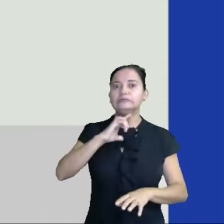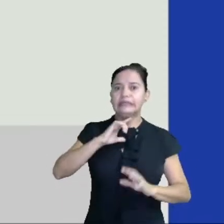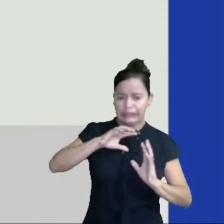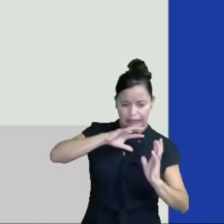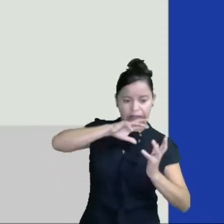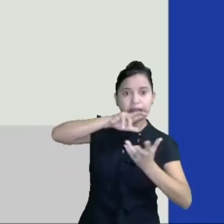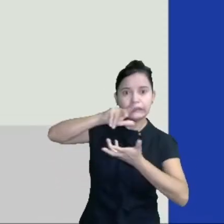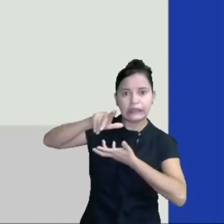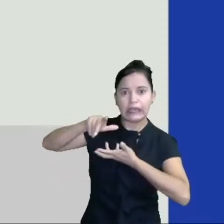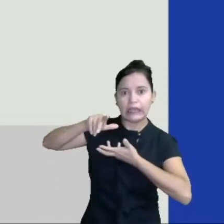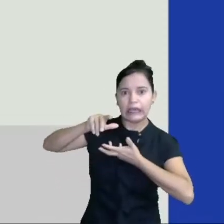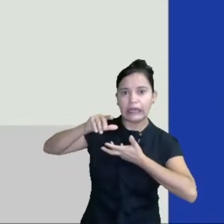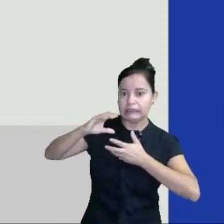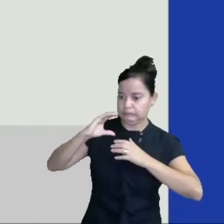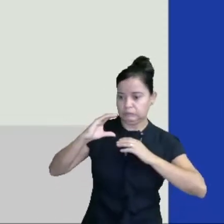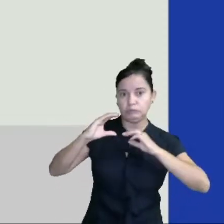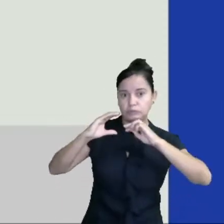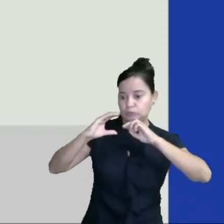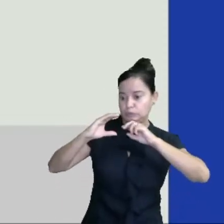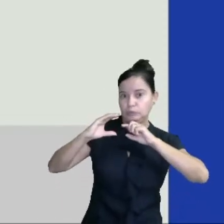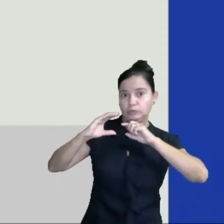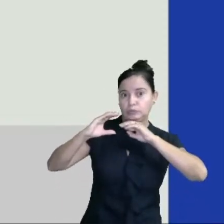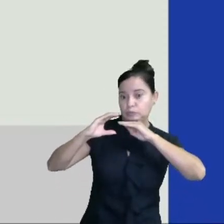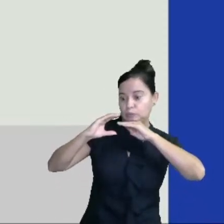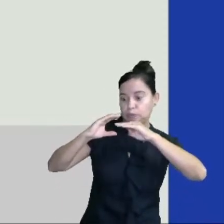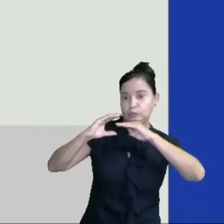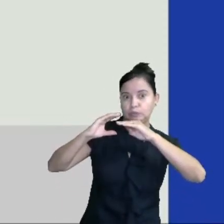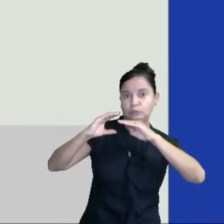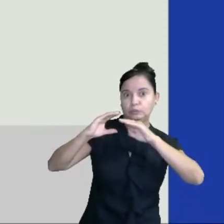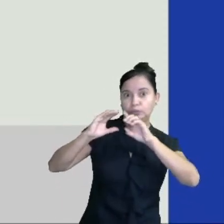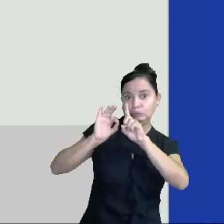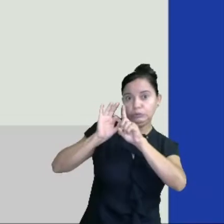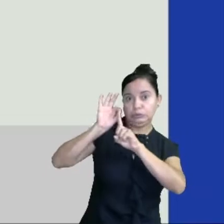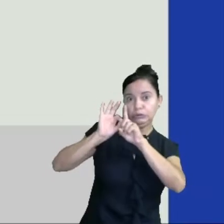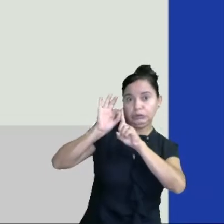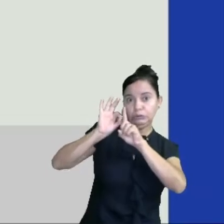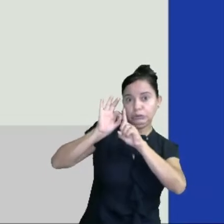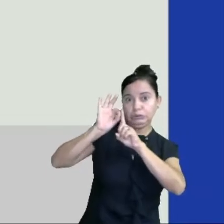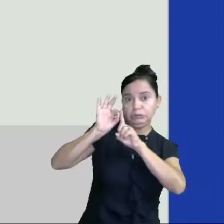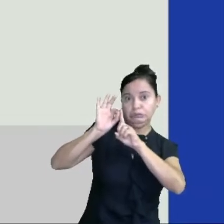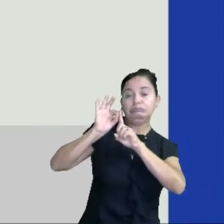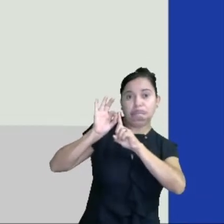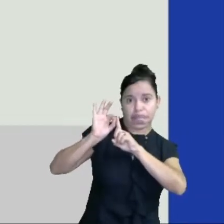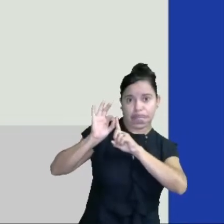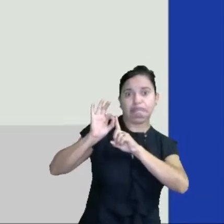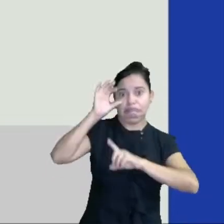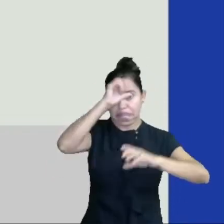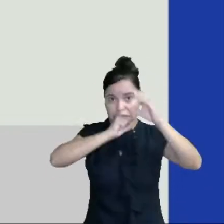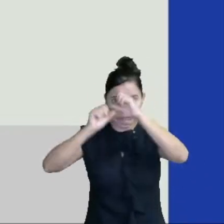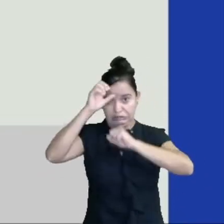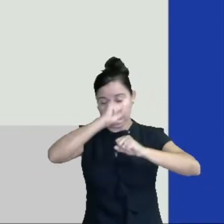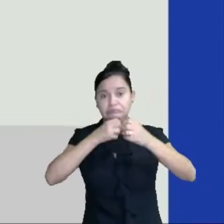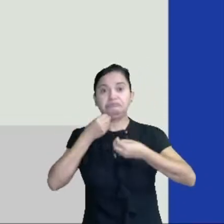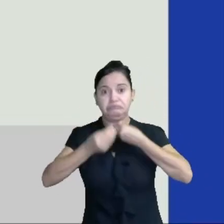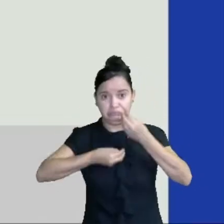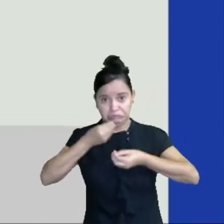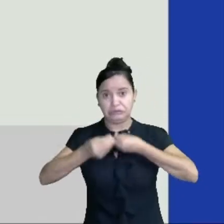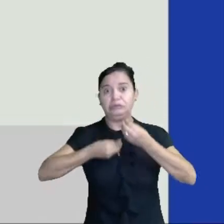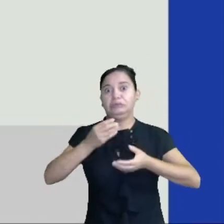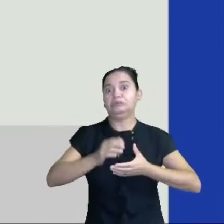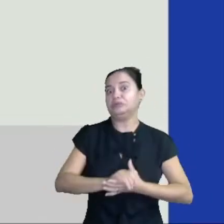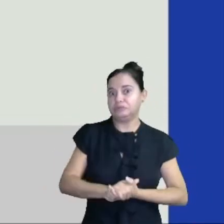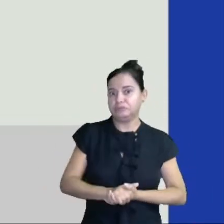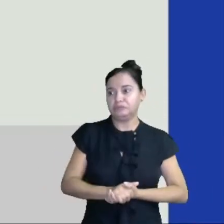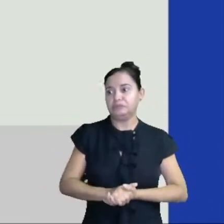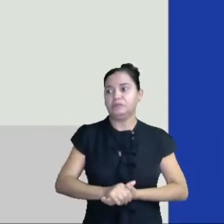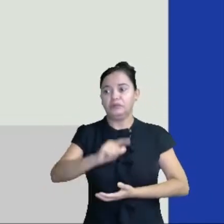o desenvolvimento da vida na Terra, discutir as ações humanas responsáveis pelo seu aumento artificial,